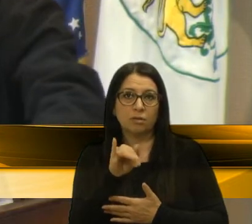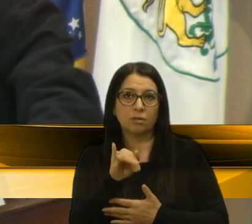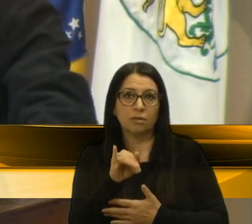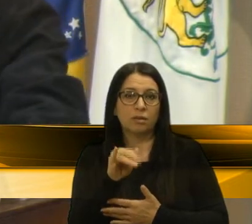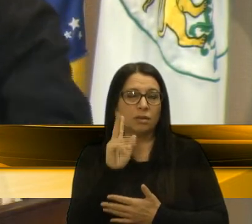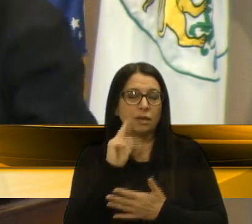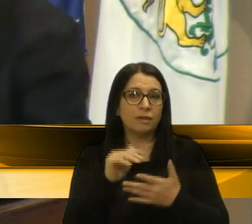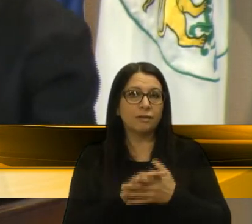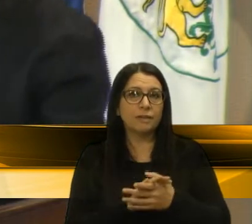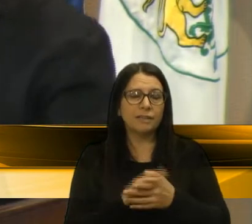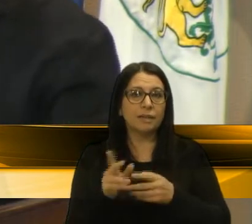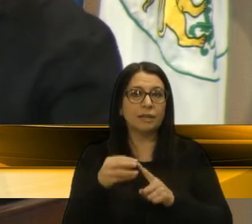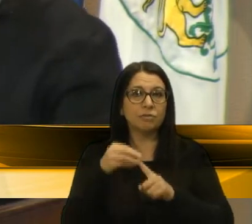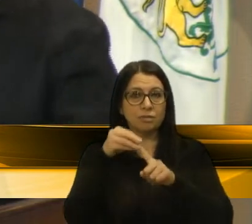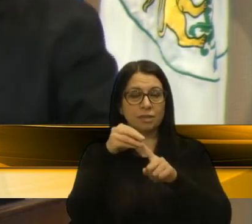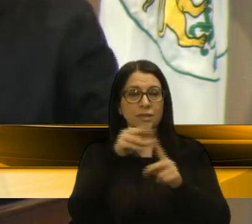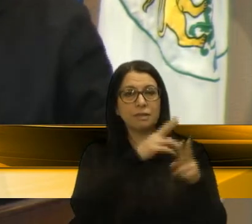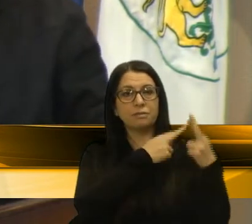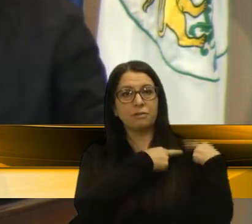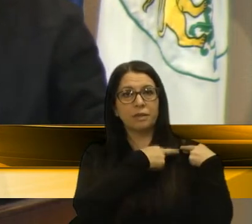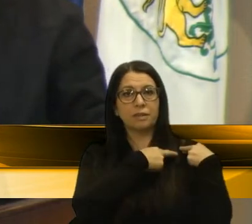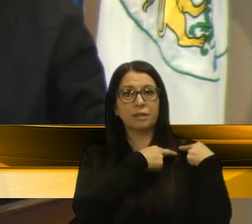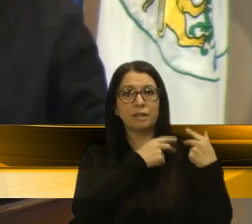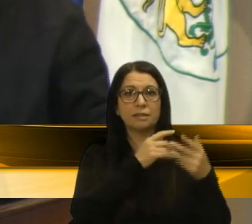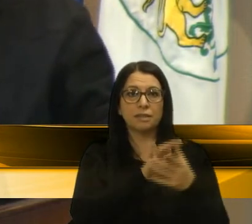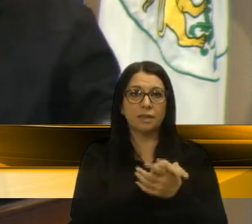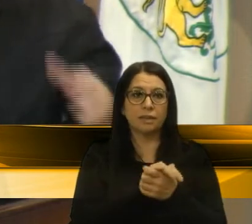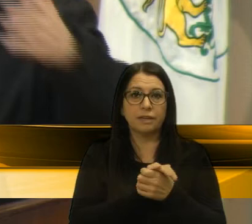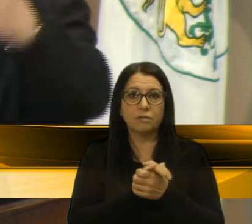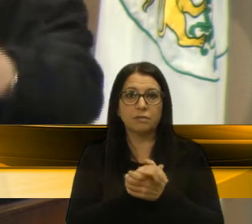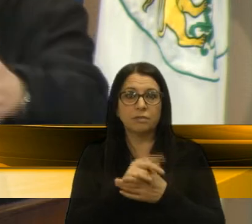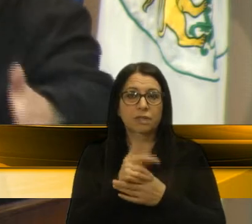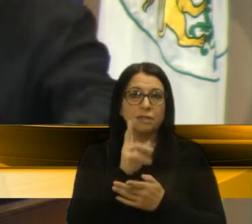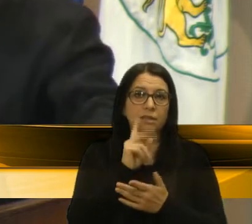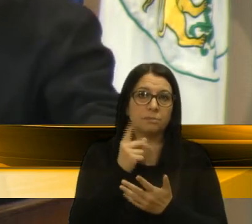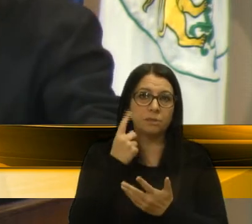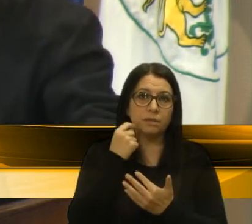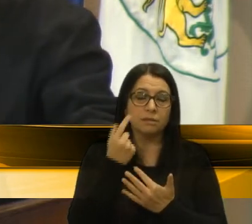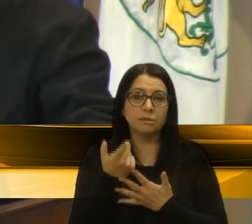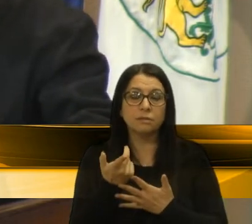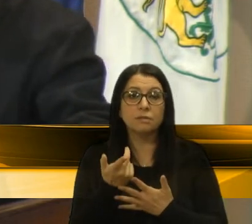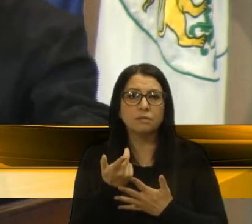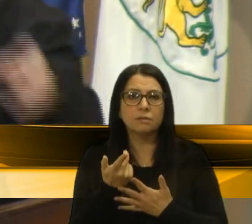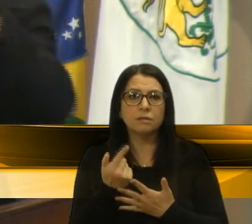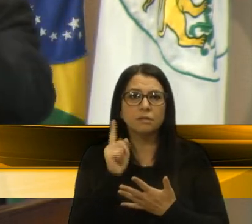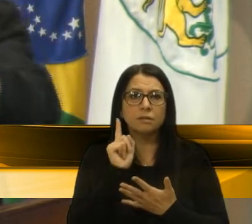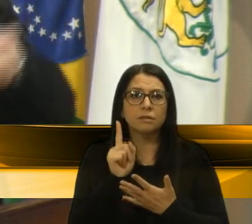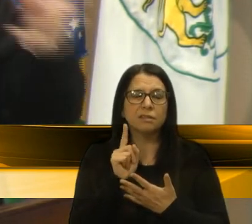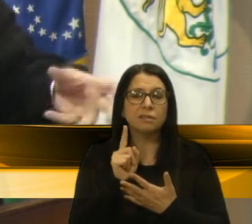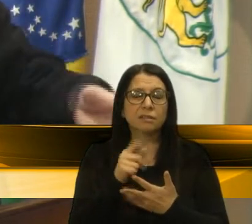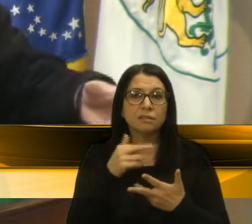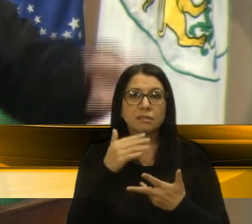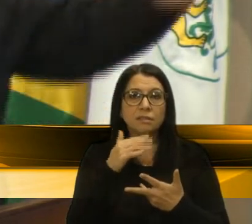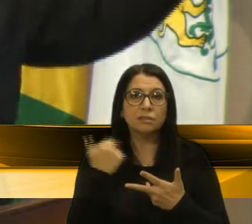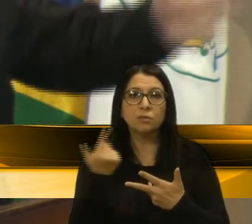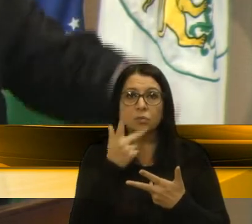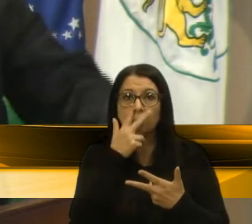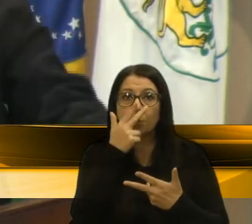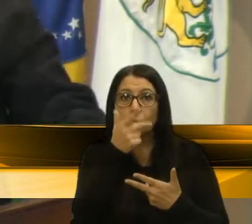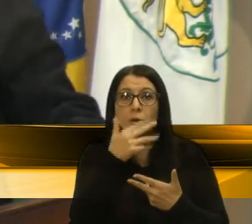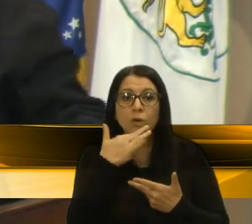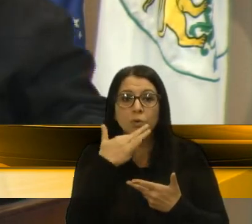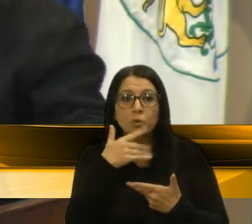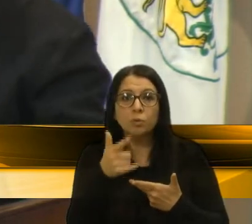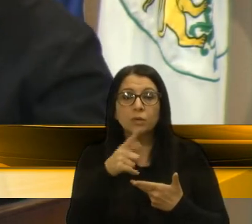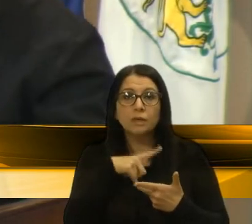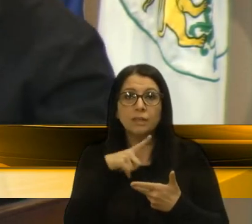ele foi o principal responsável por nós não termos colocado a cor exatamente como é a cor